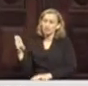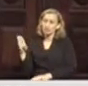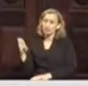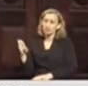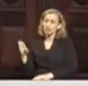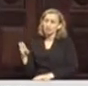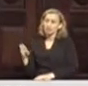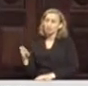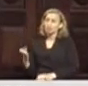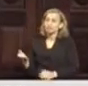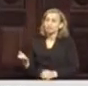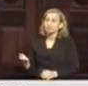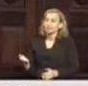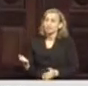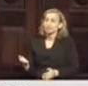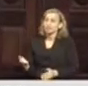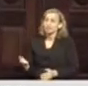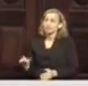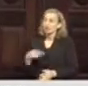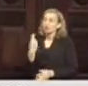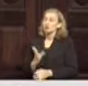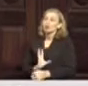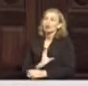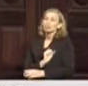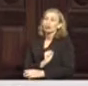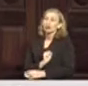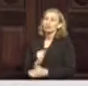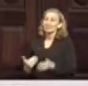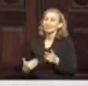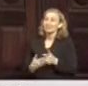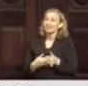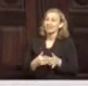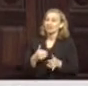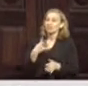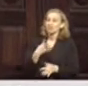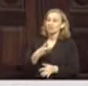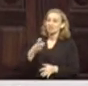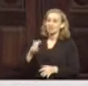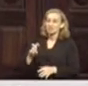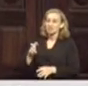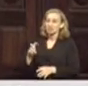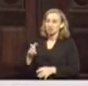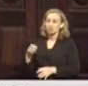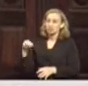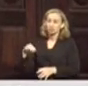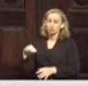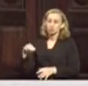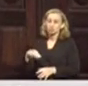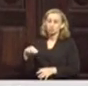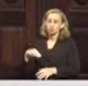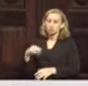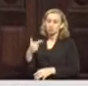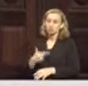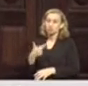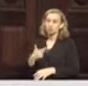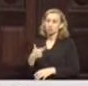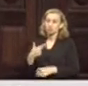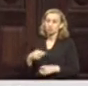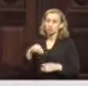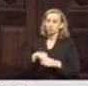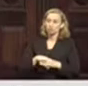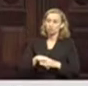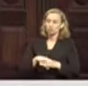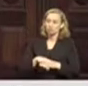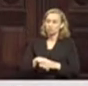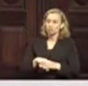direção nacional até os 45 do segundo tempo, quando aí saiu